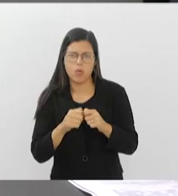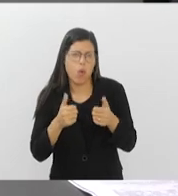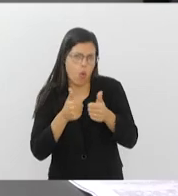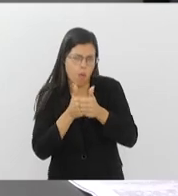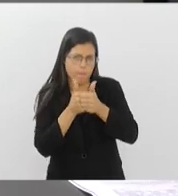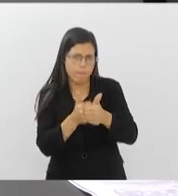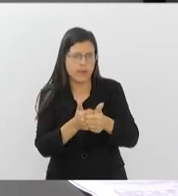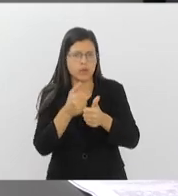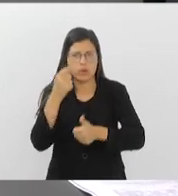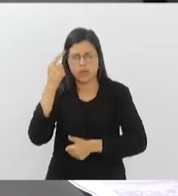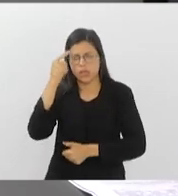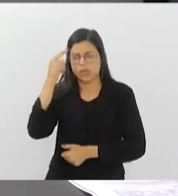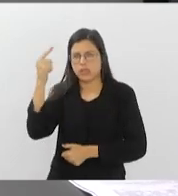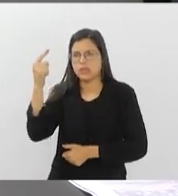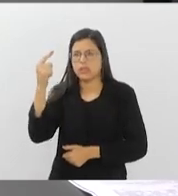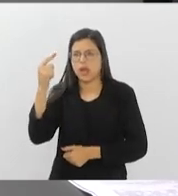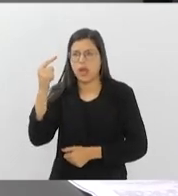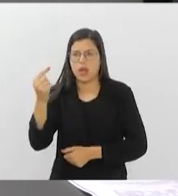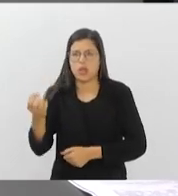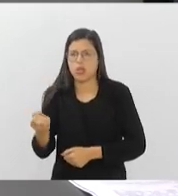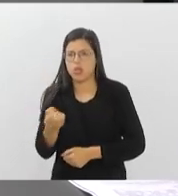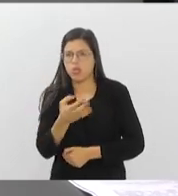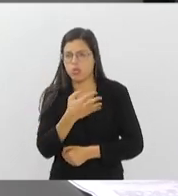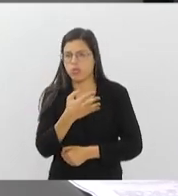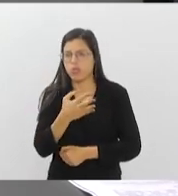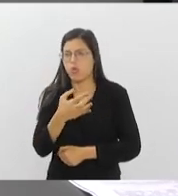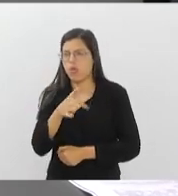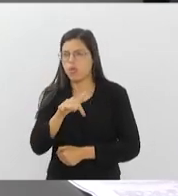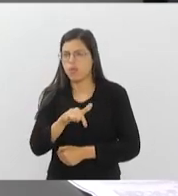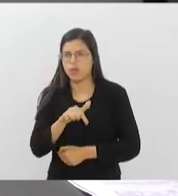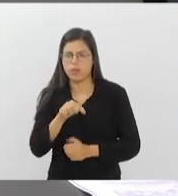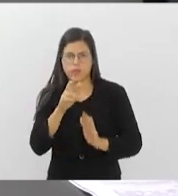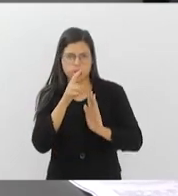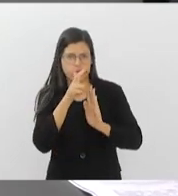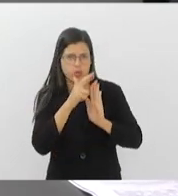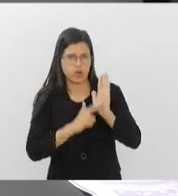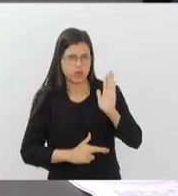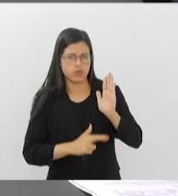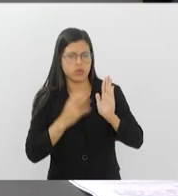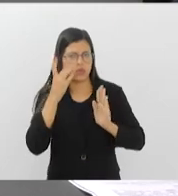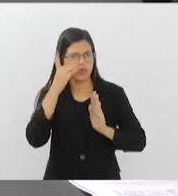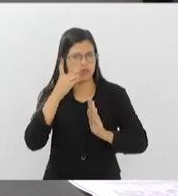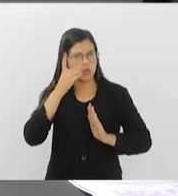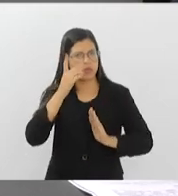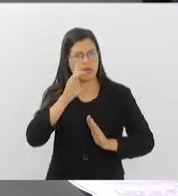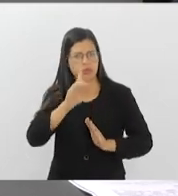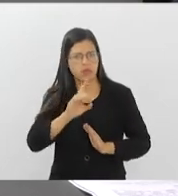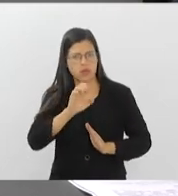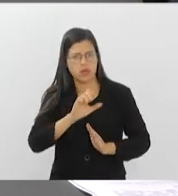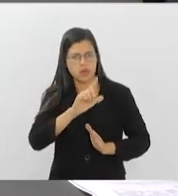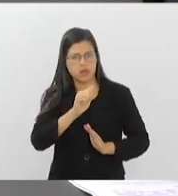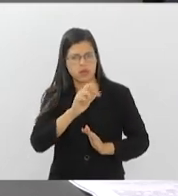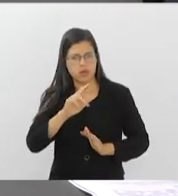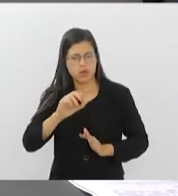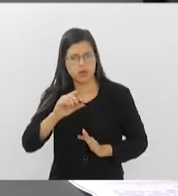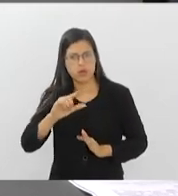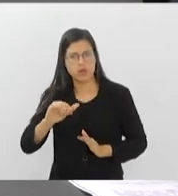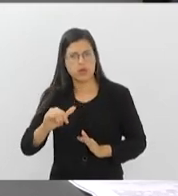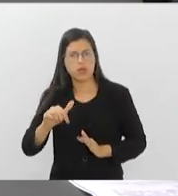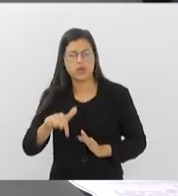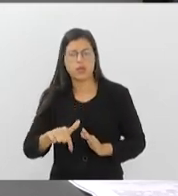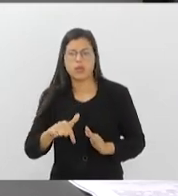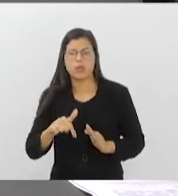essa ideia, a nova versão do relatório do deputado Delaroli, com a emenda do Luiz